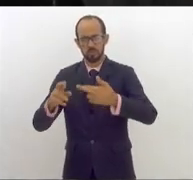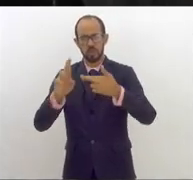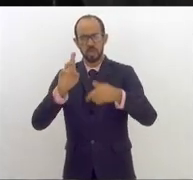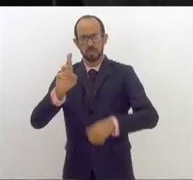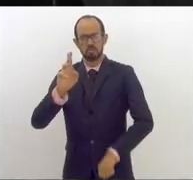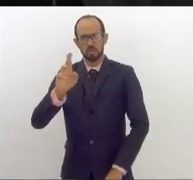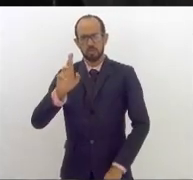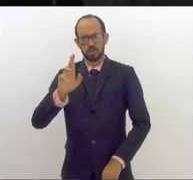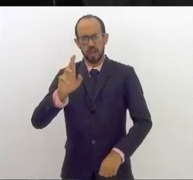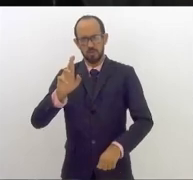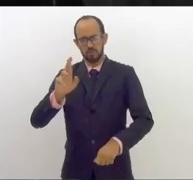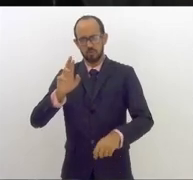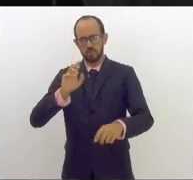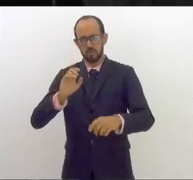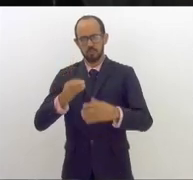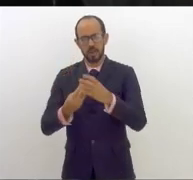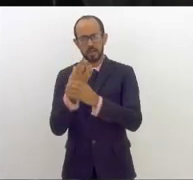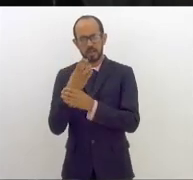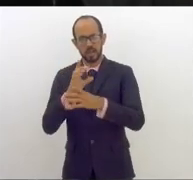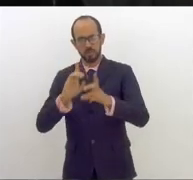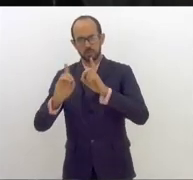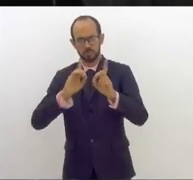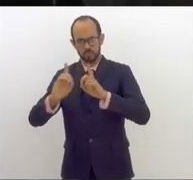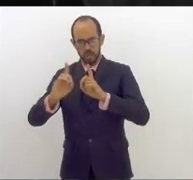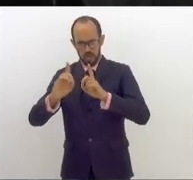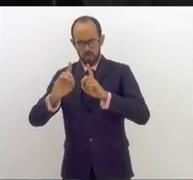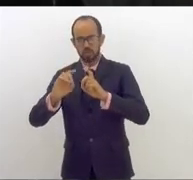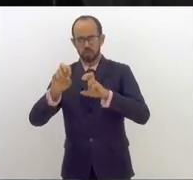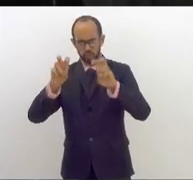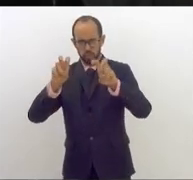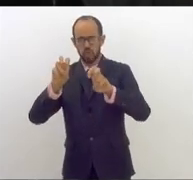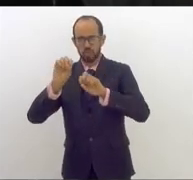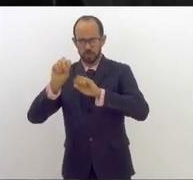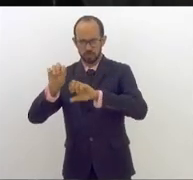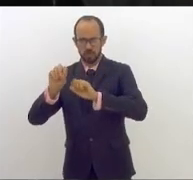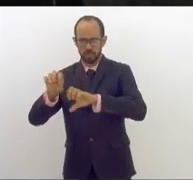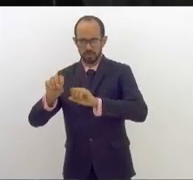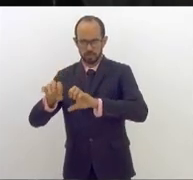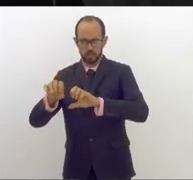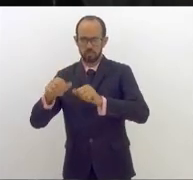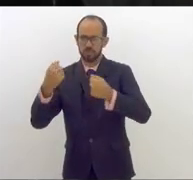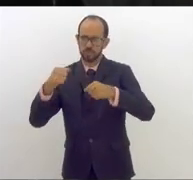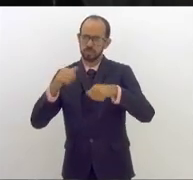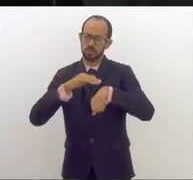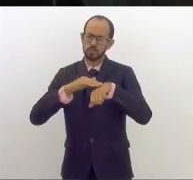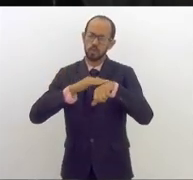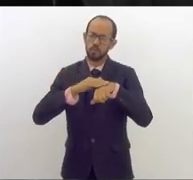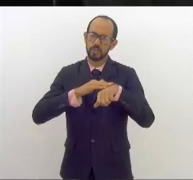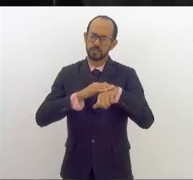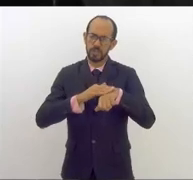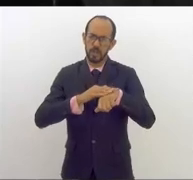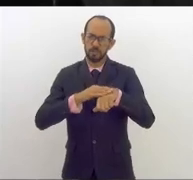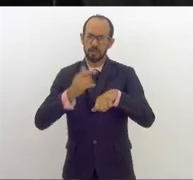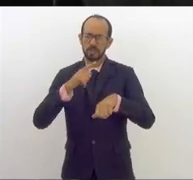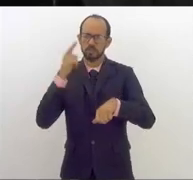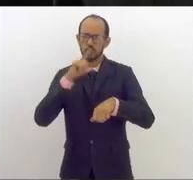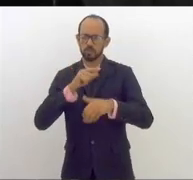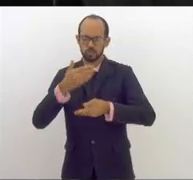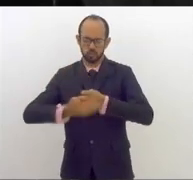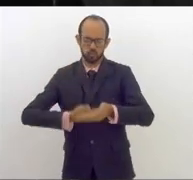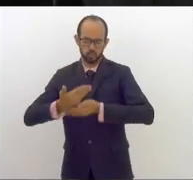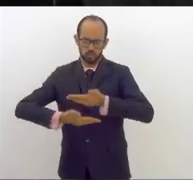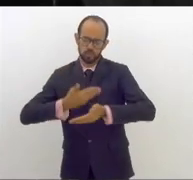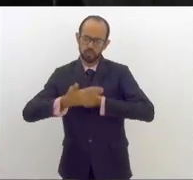articulador do Diálogo federativo sobre educação a necessidade de voltar a ter diálogo para que se instale o regime de colaboração